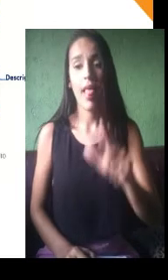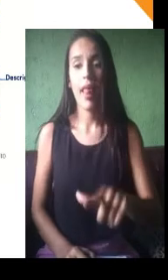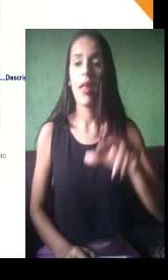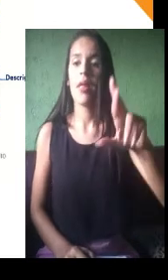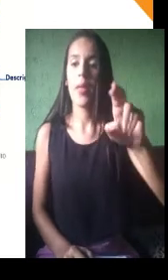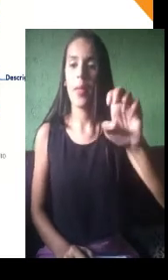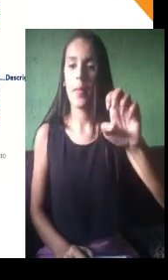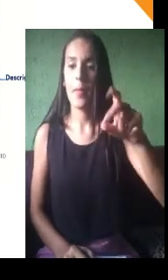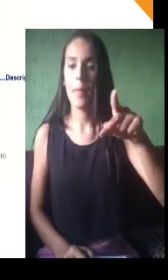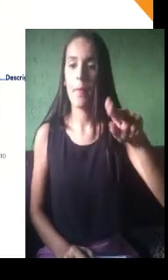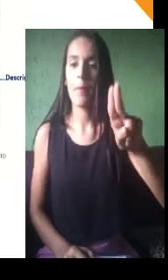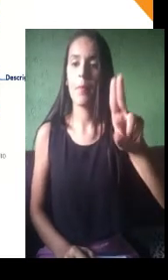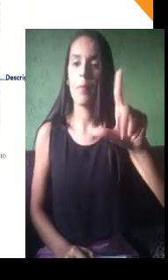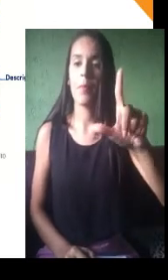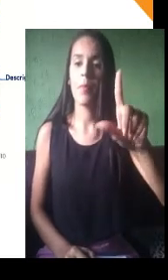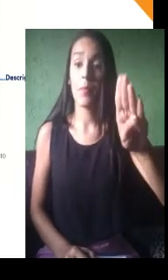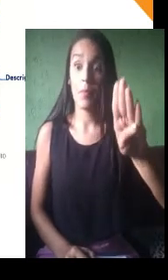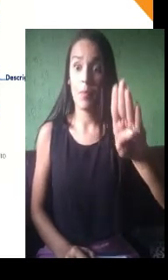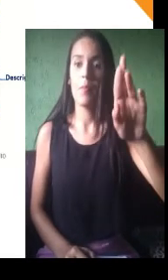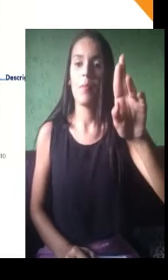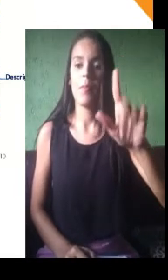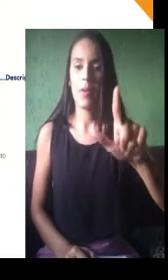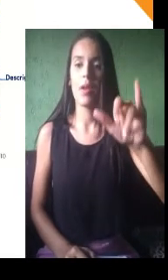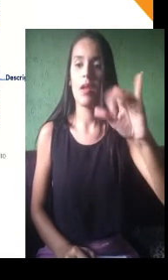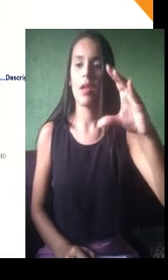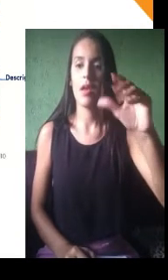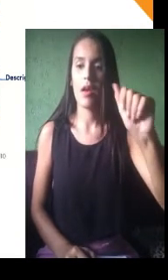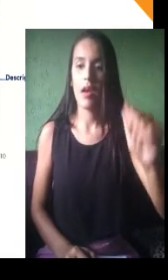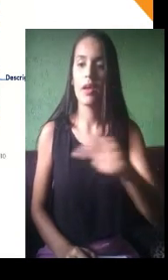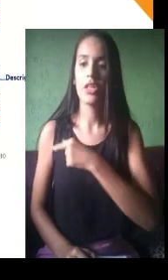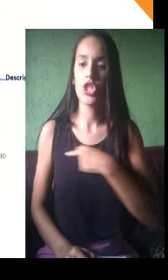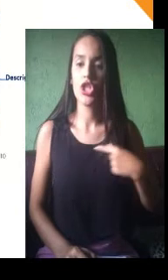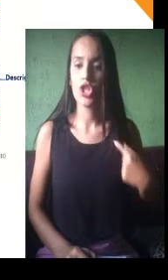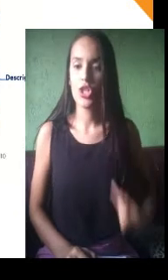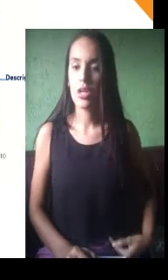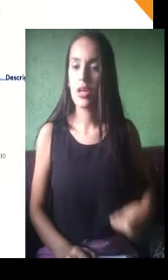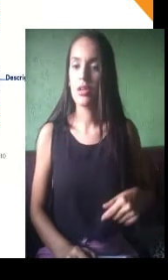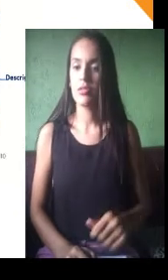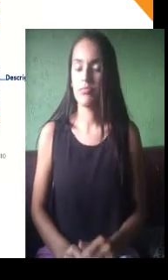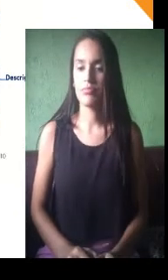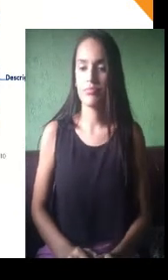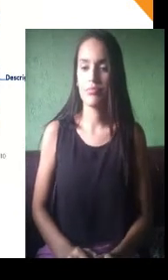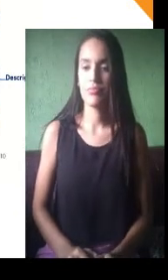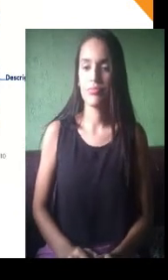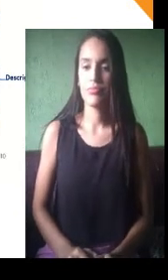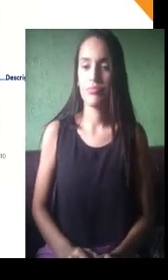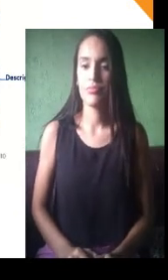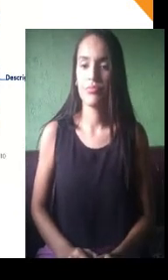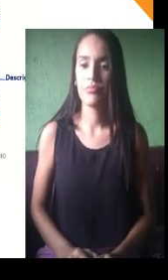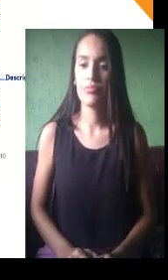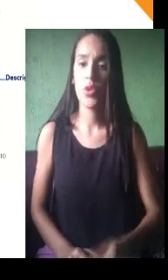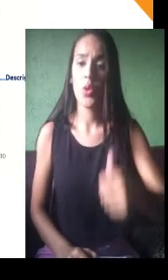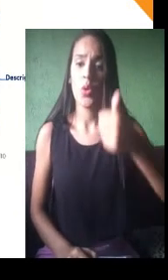cevada, algodão, chá e tabaco. Há também grandes reservas de prata, ferro, cobre, ouro e